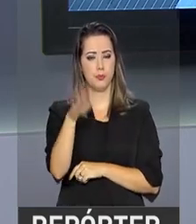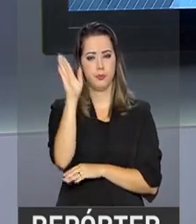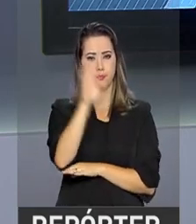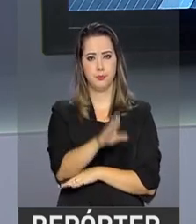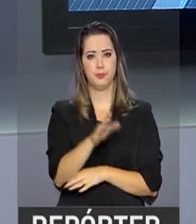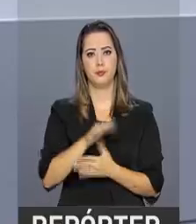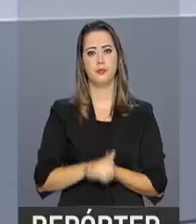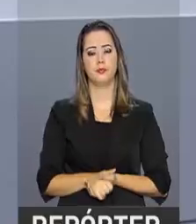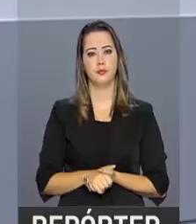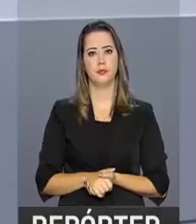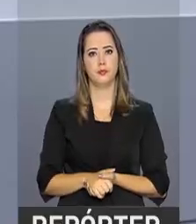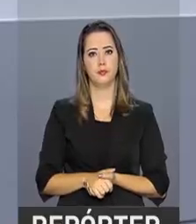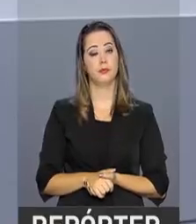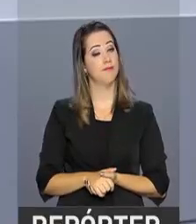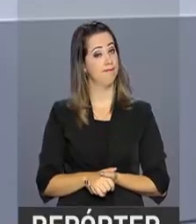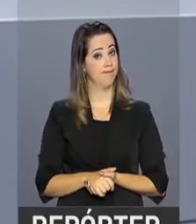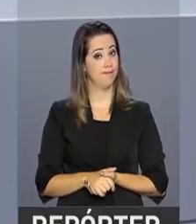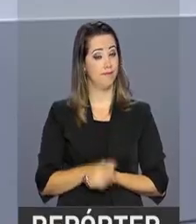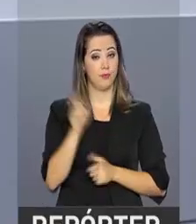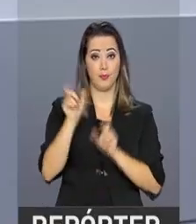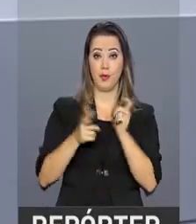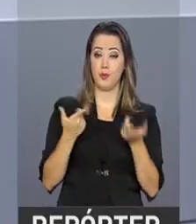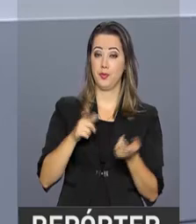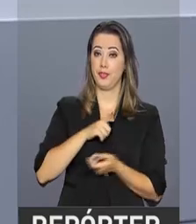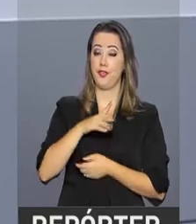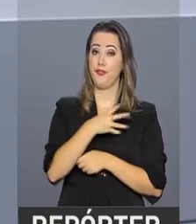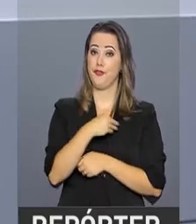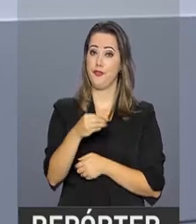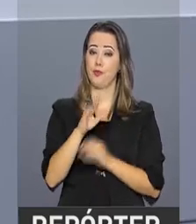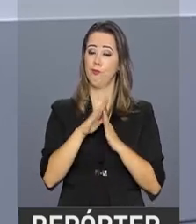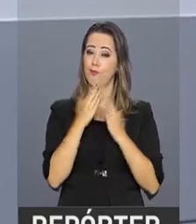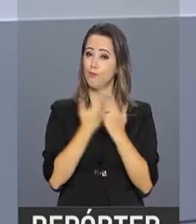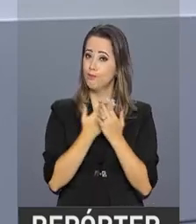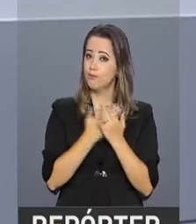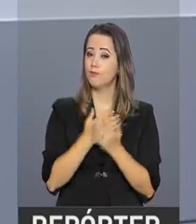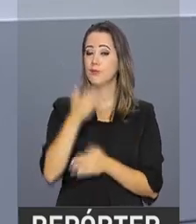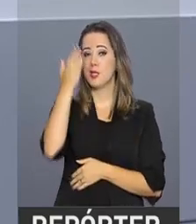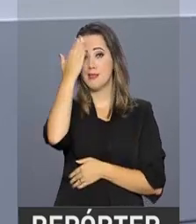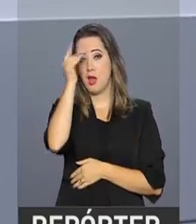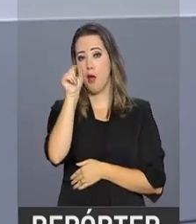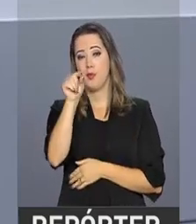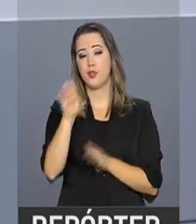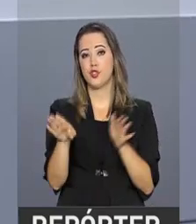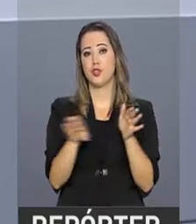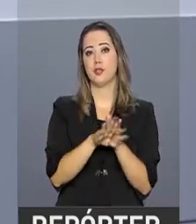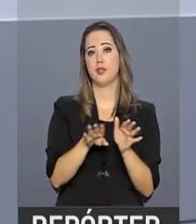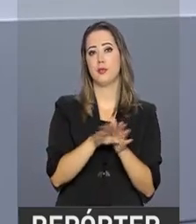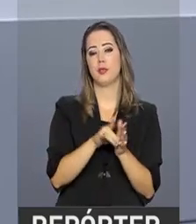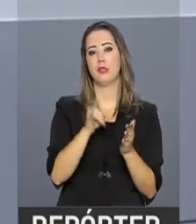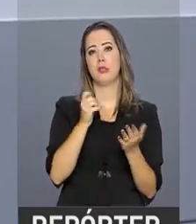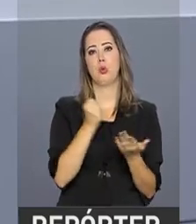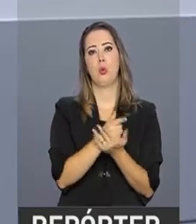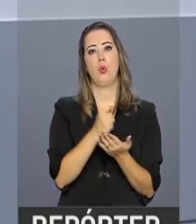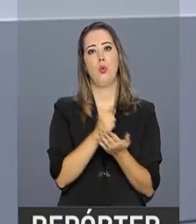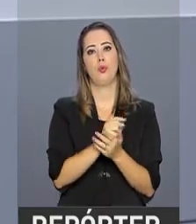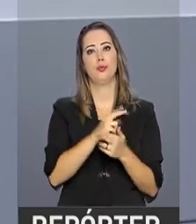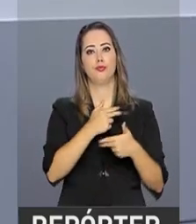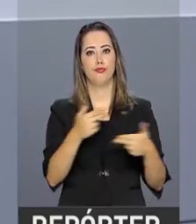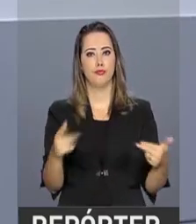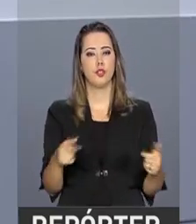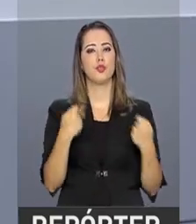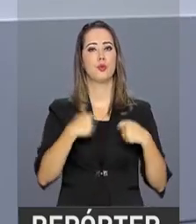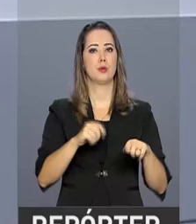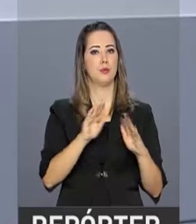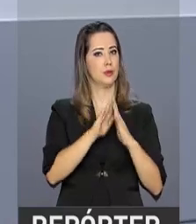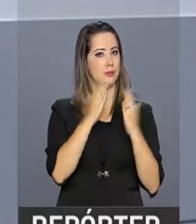tarde e quem tem filho na escola sabe que com o ano novo chega também a compra do material escolar são